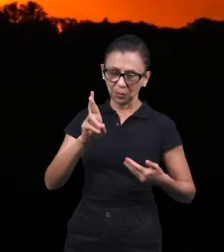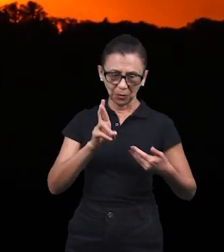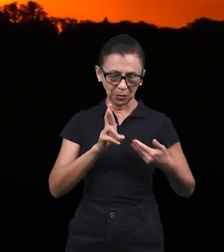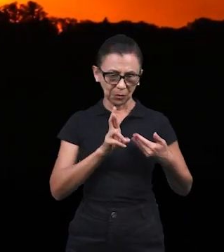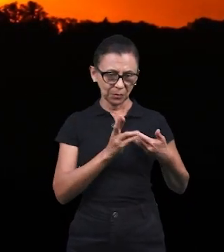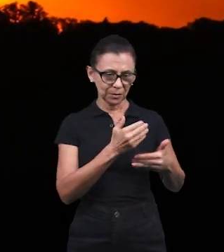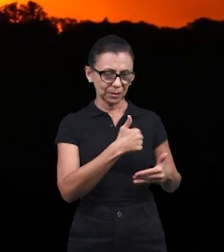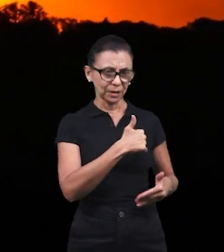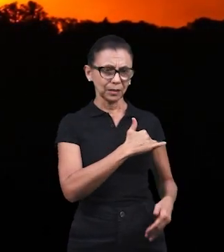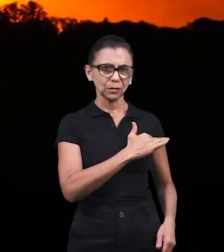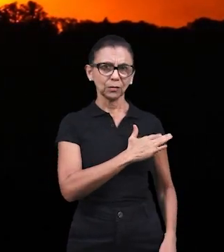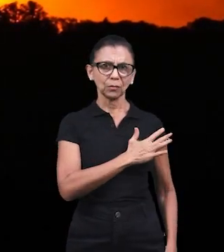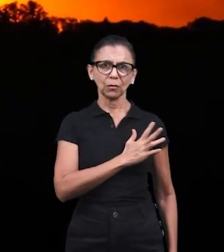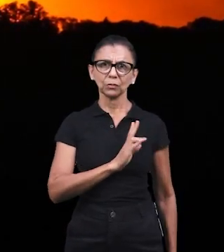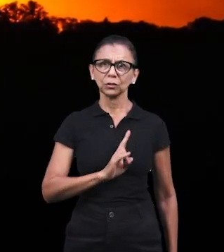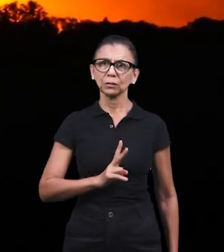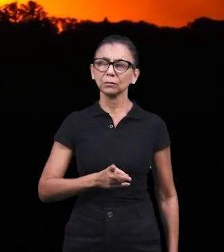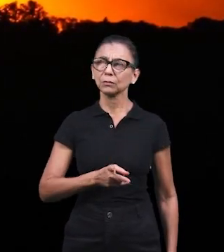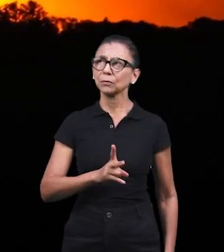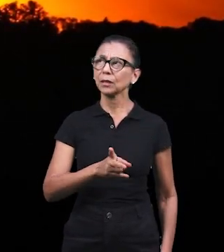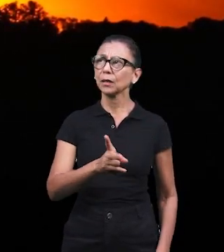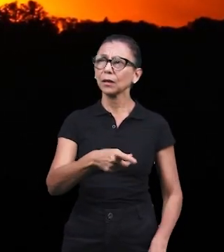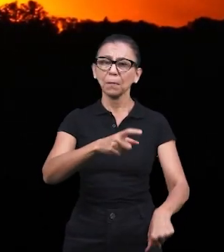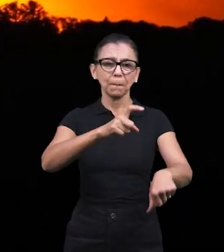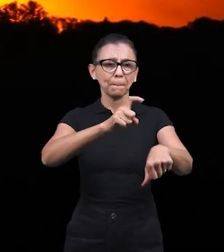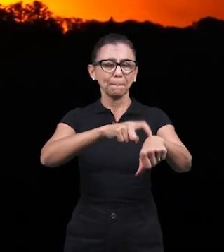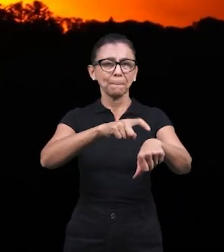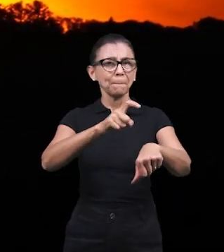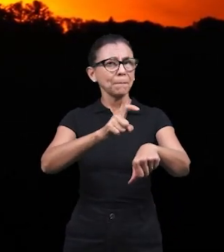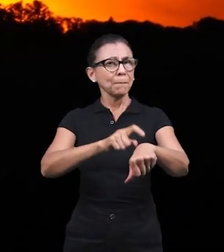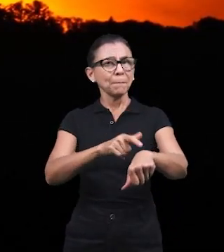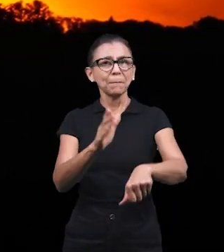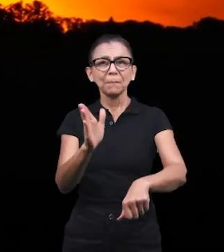Fica, Senhor, já se faz tarde.